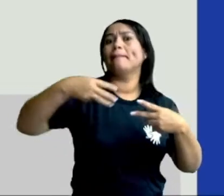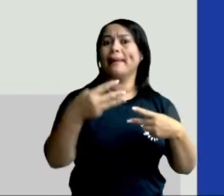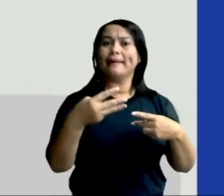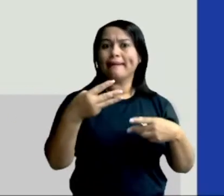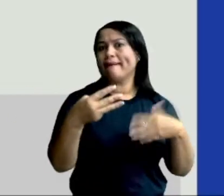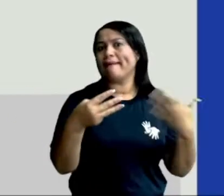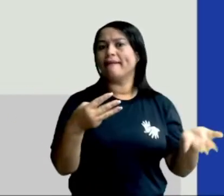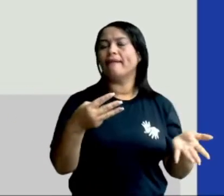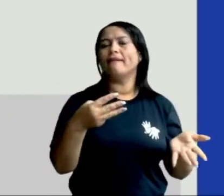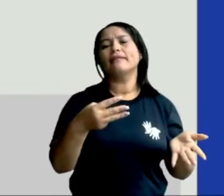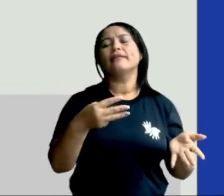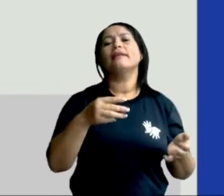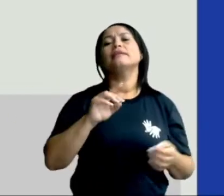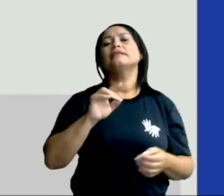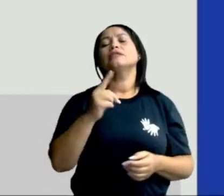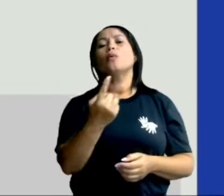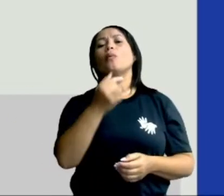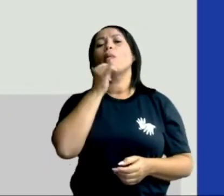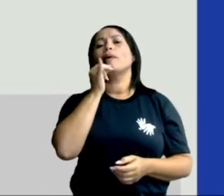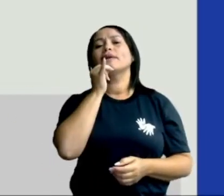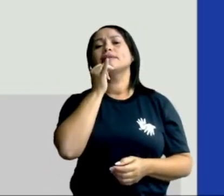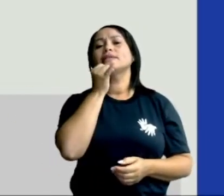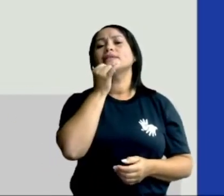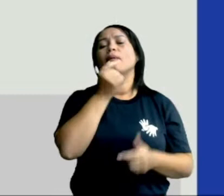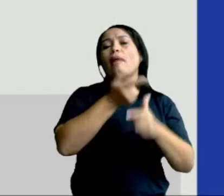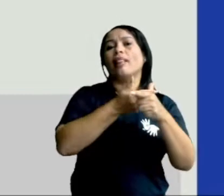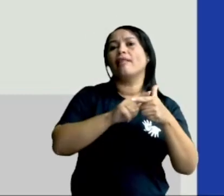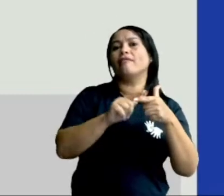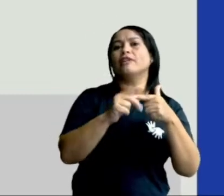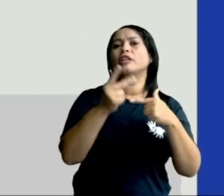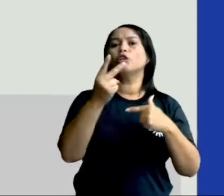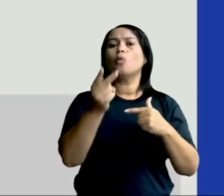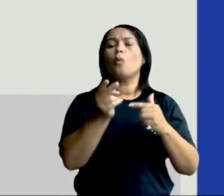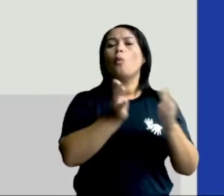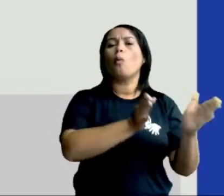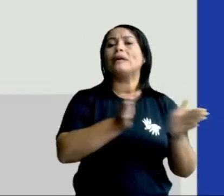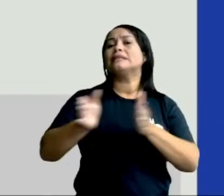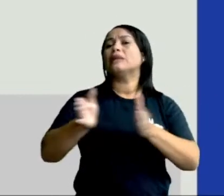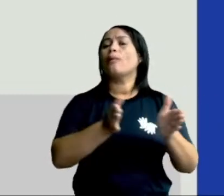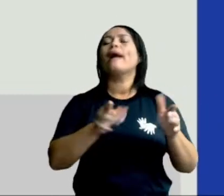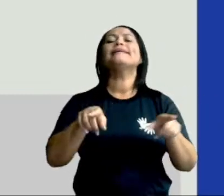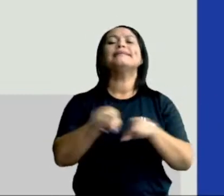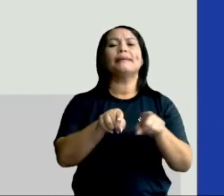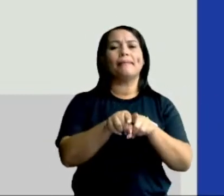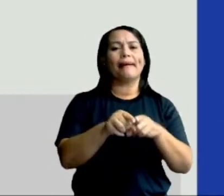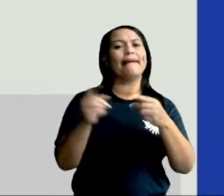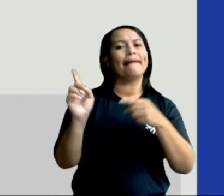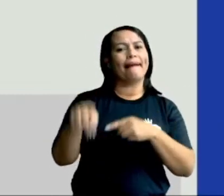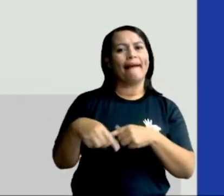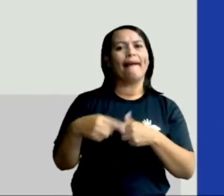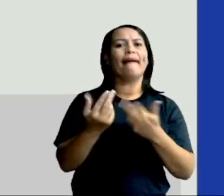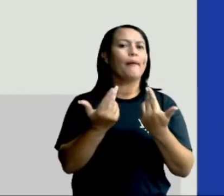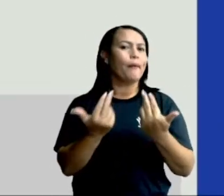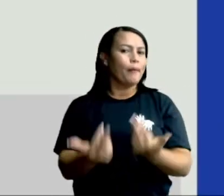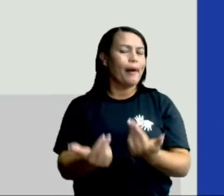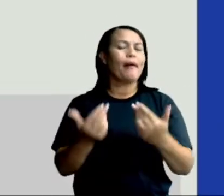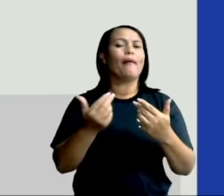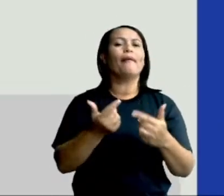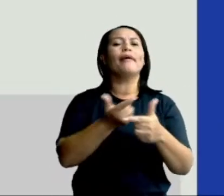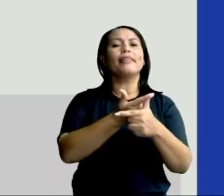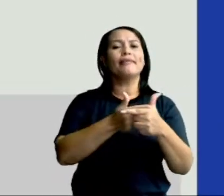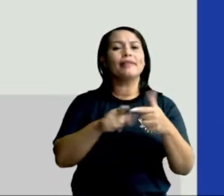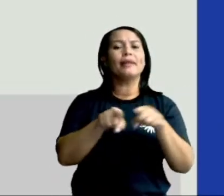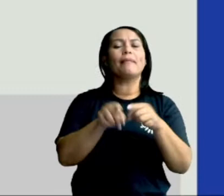outra triplica. Se uma é dividida em duas partes iguais, a outra também é dividida